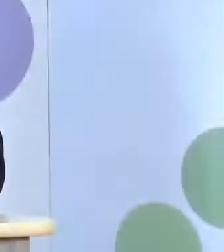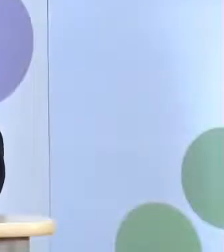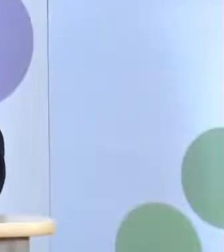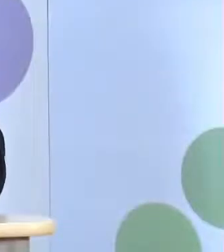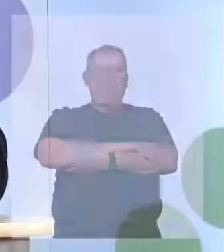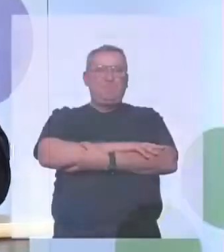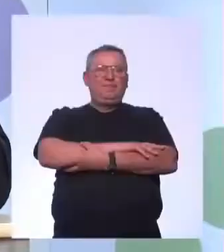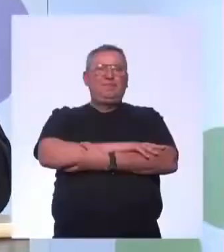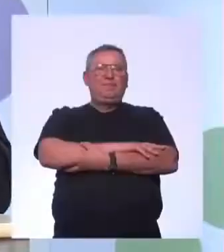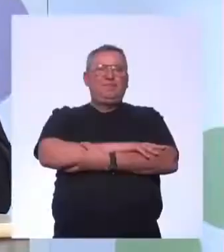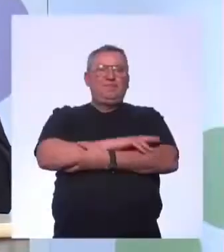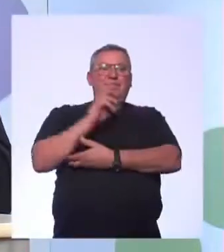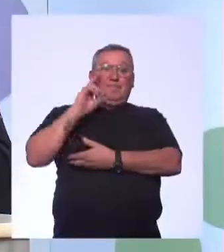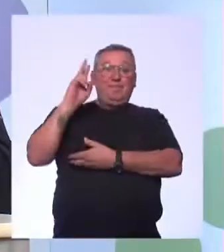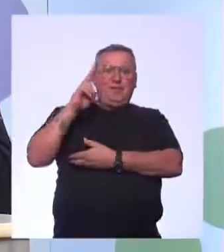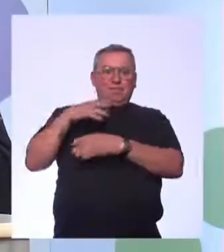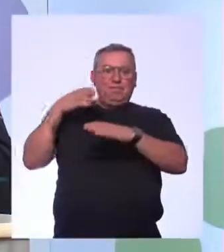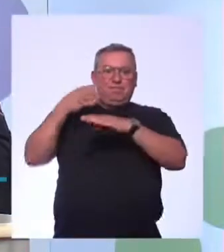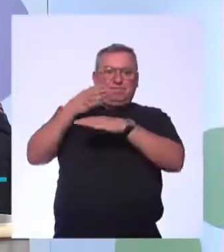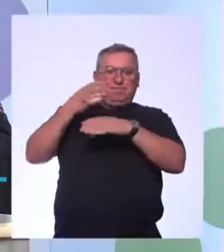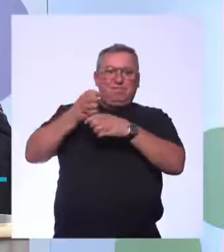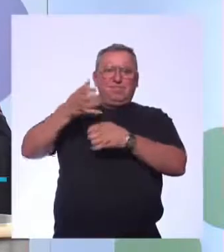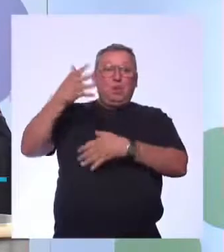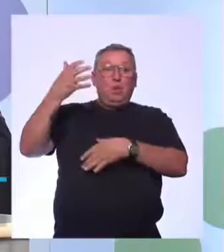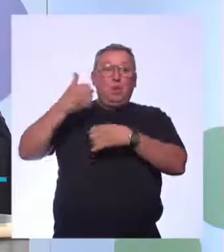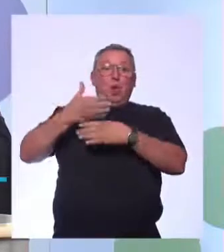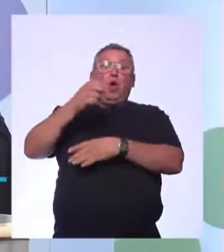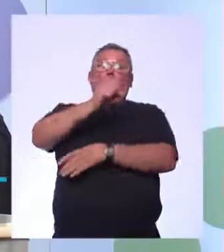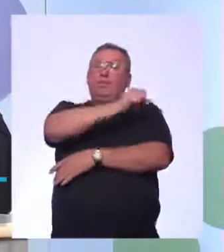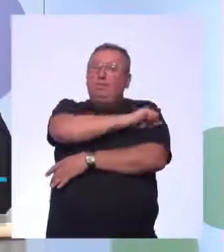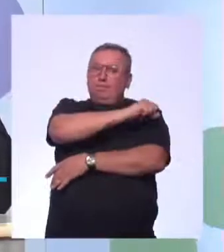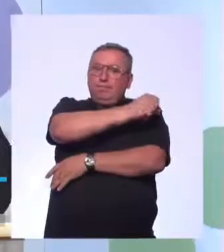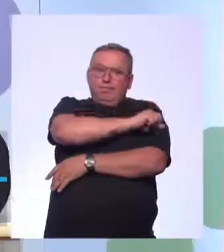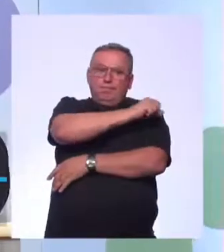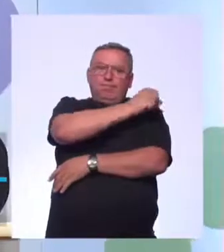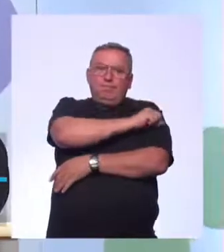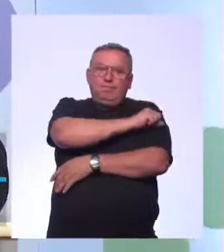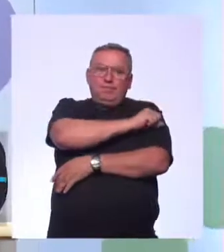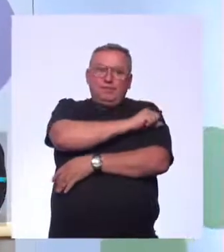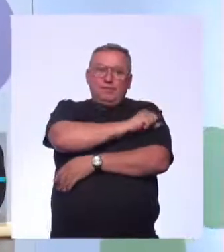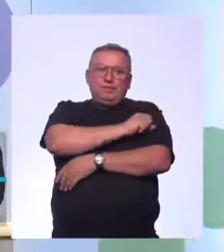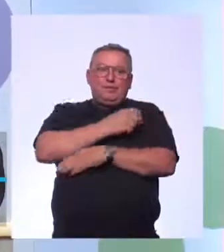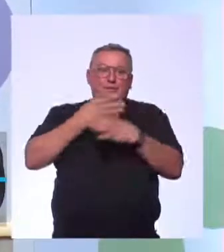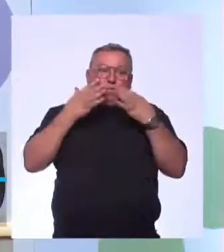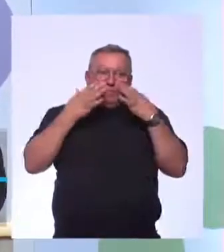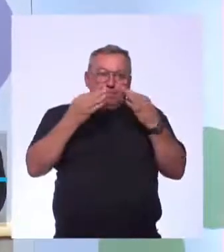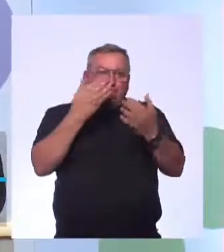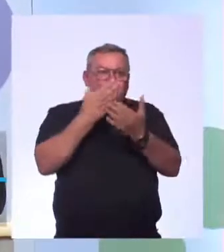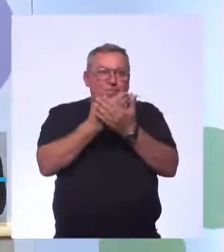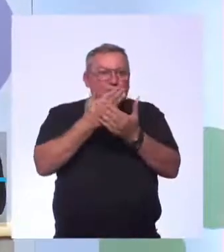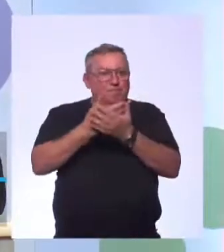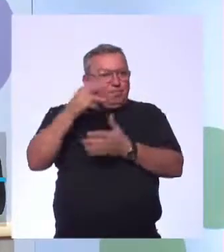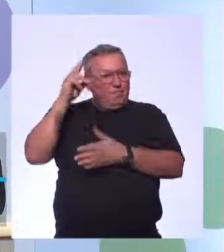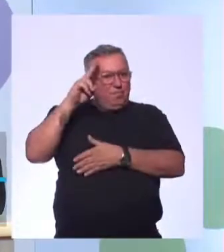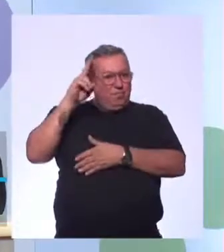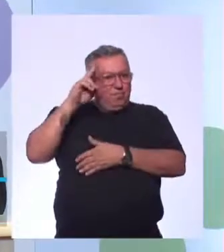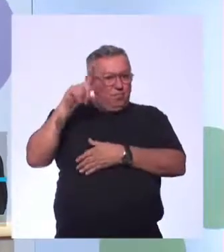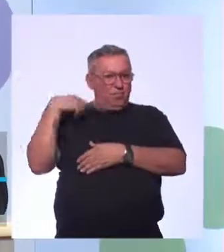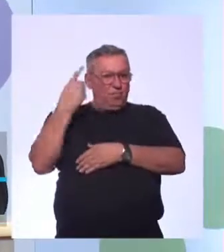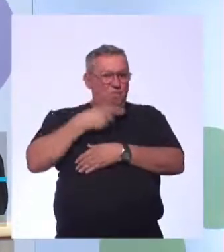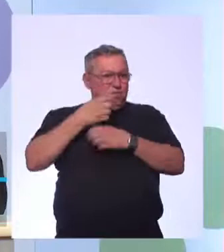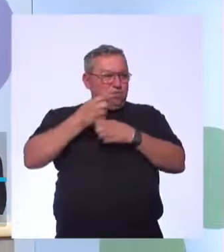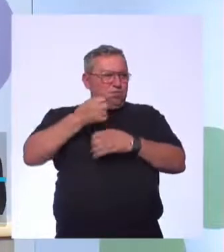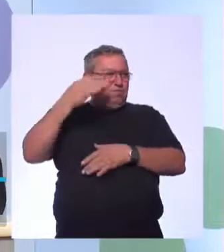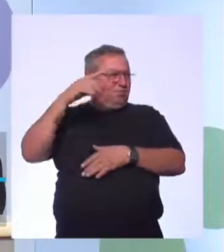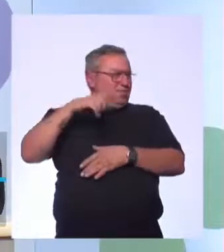Vamos lá então para a interação, 8º ano. Se liga na aula de história. O nosso chat